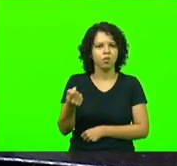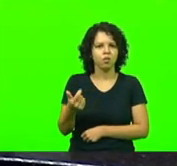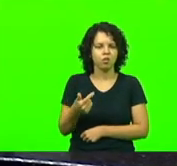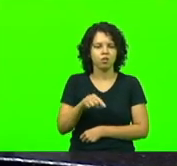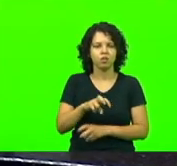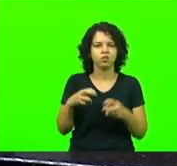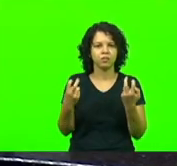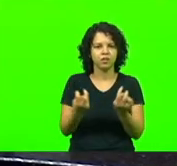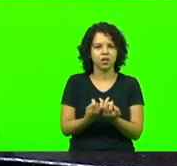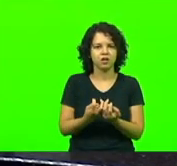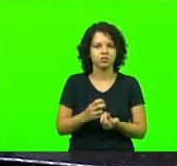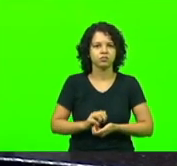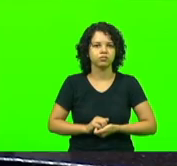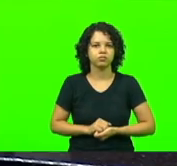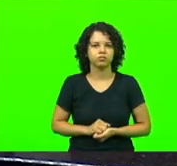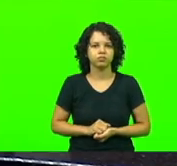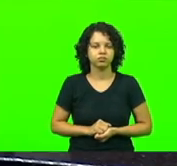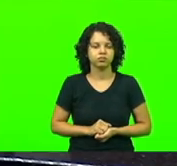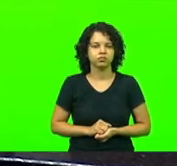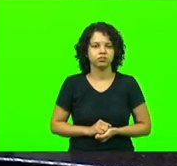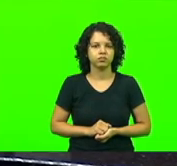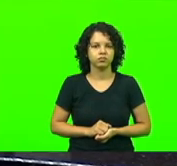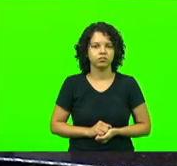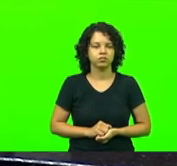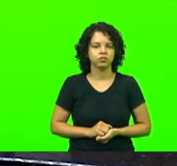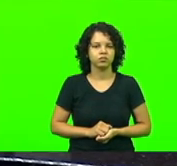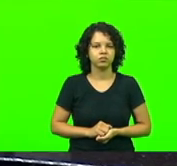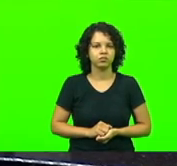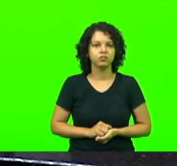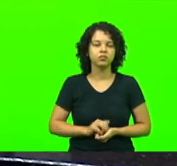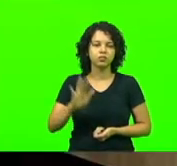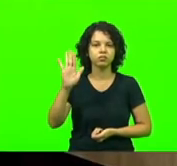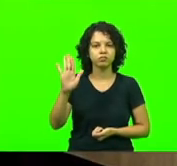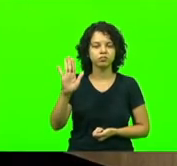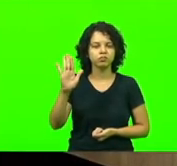plenário. Presidente, questão de ordem.